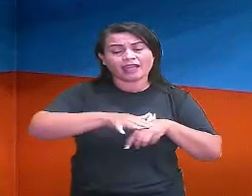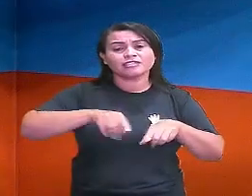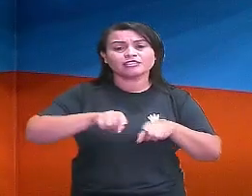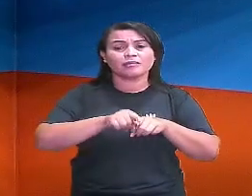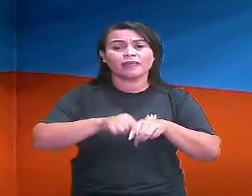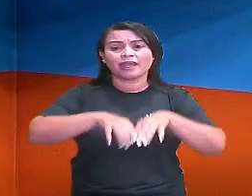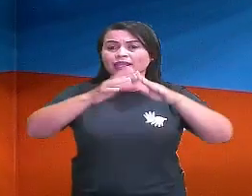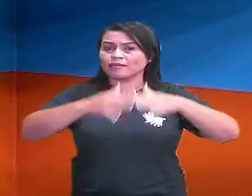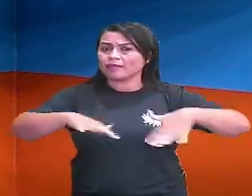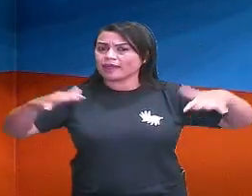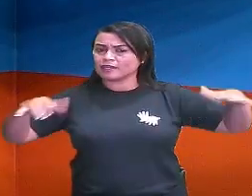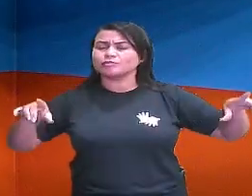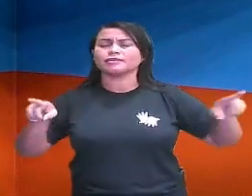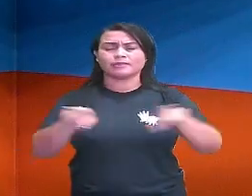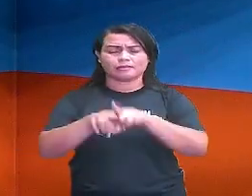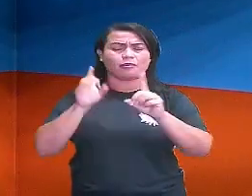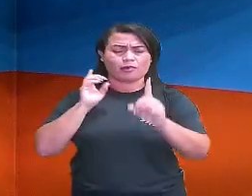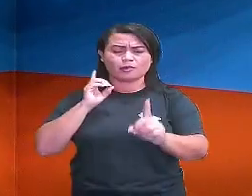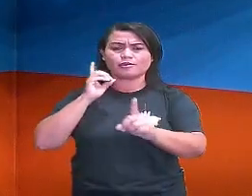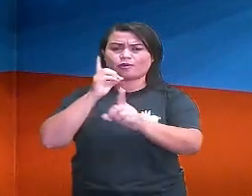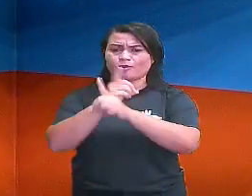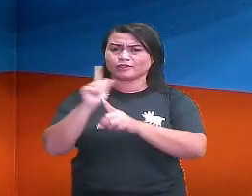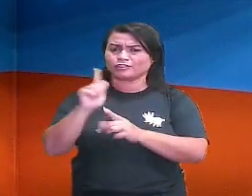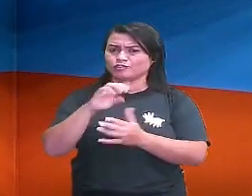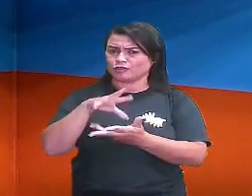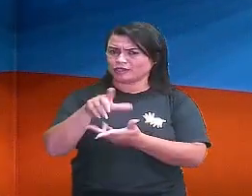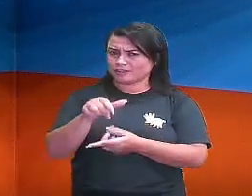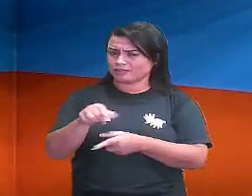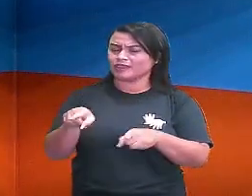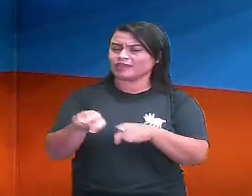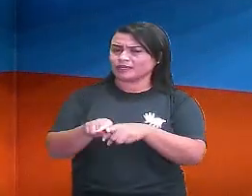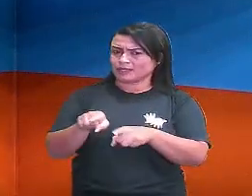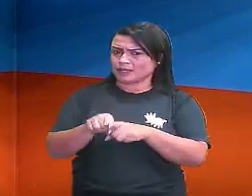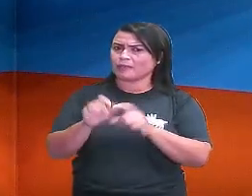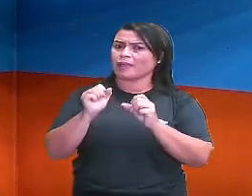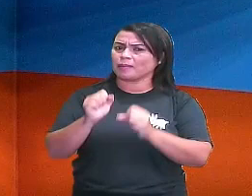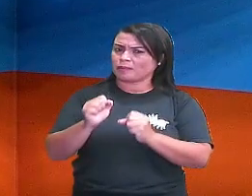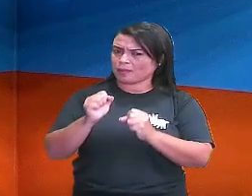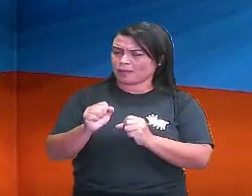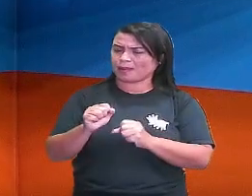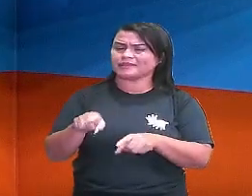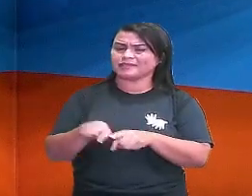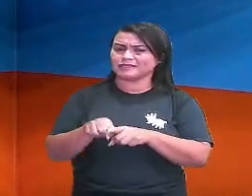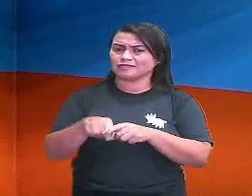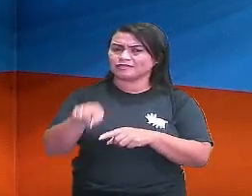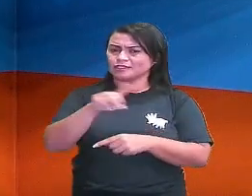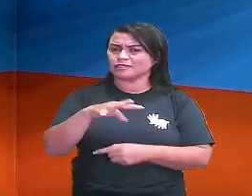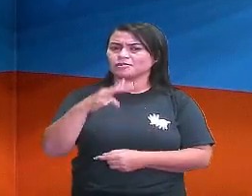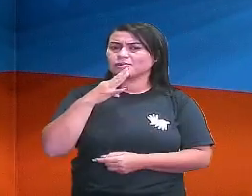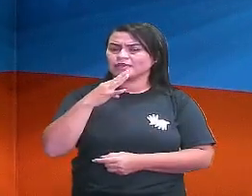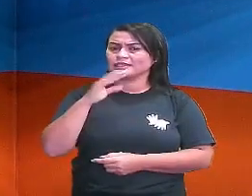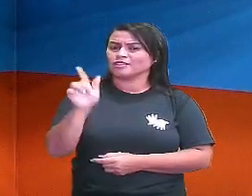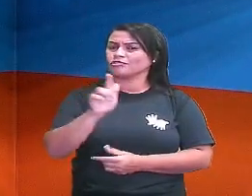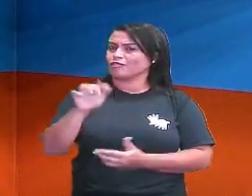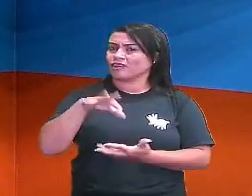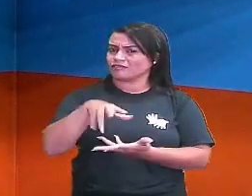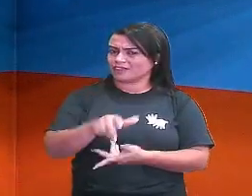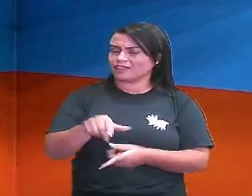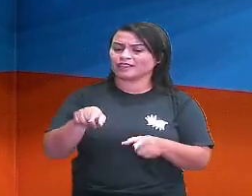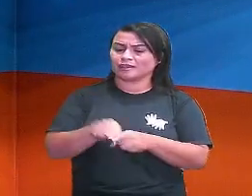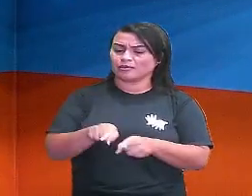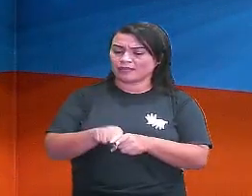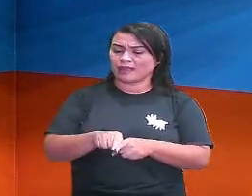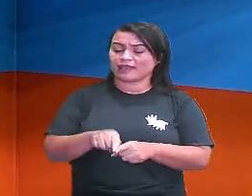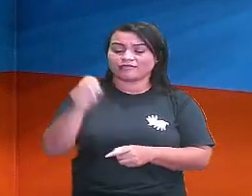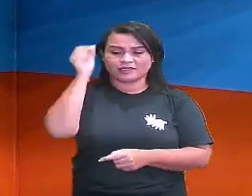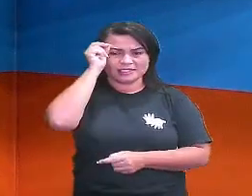isso em geografia também, né? O professor pode chegar aí e trabalhar plano cartesiano com vocês aí em geografia.